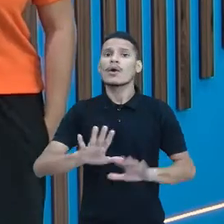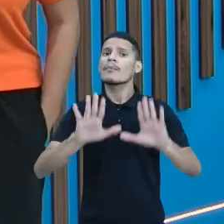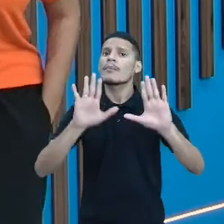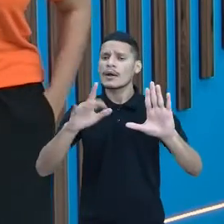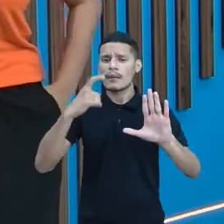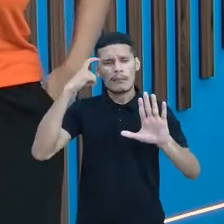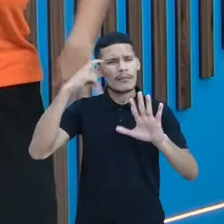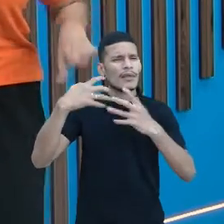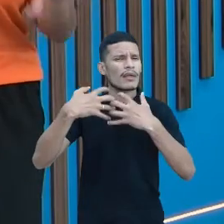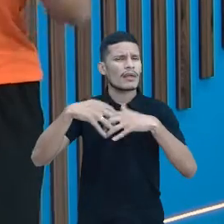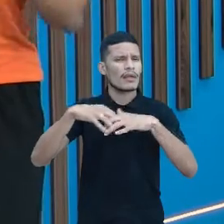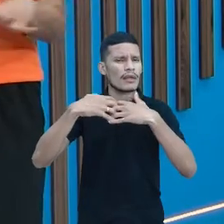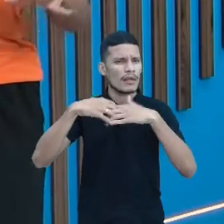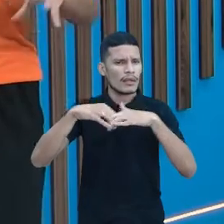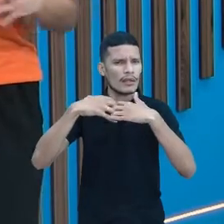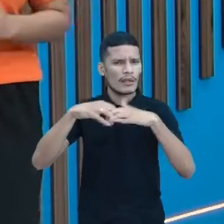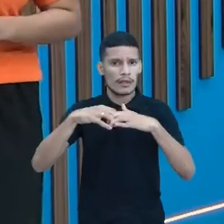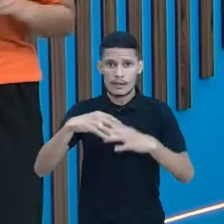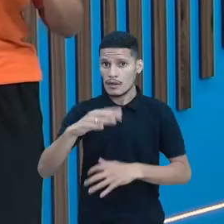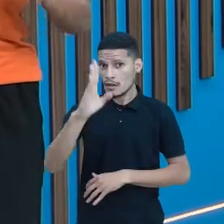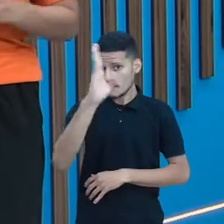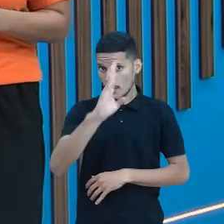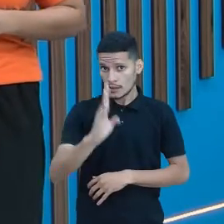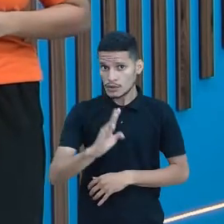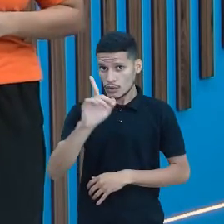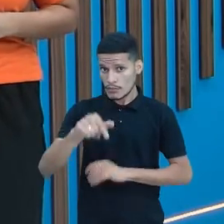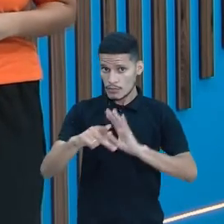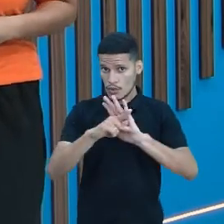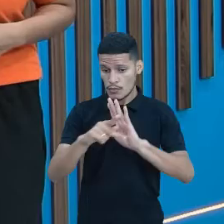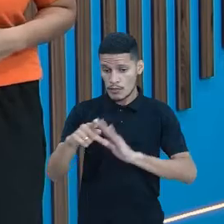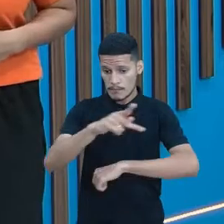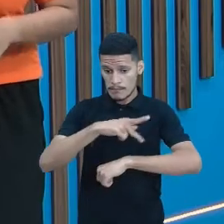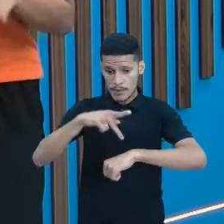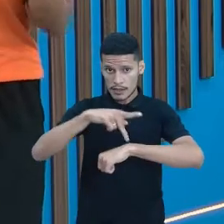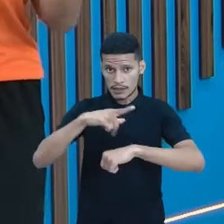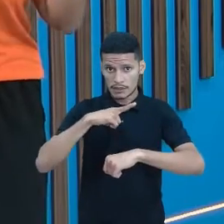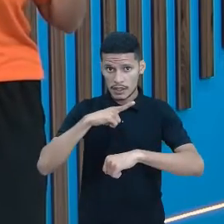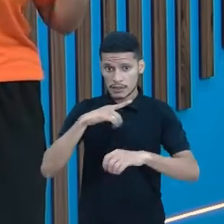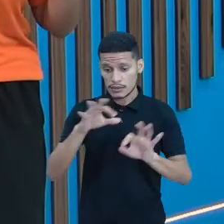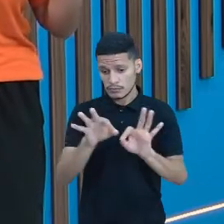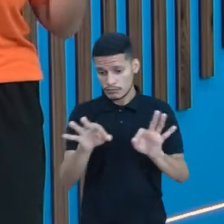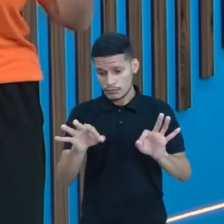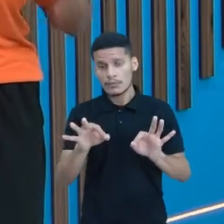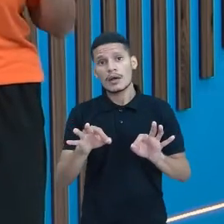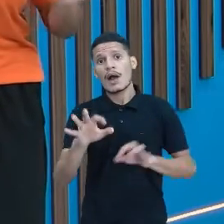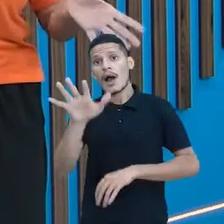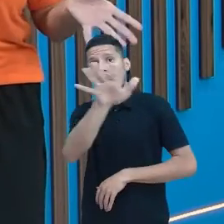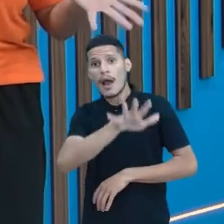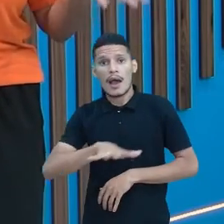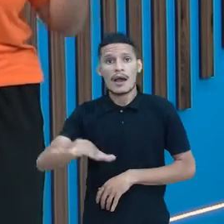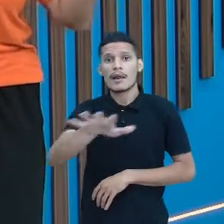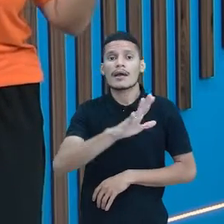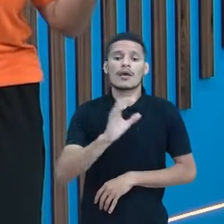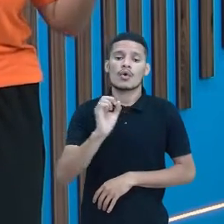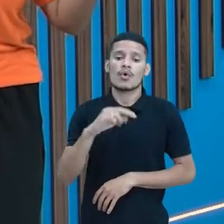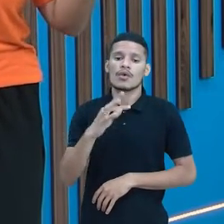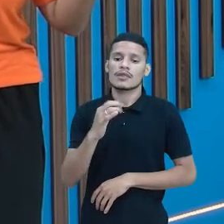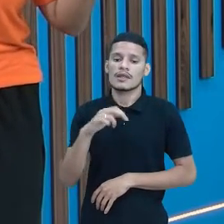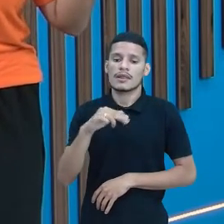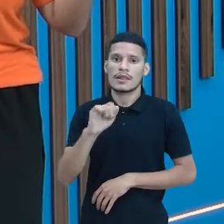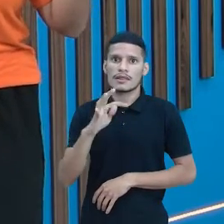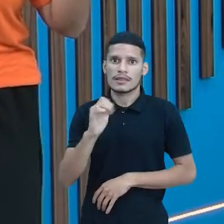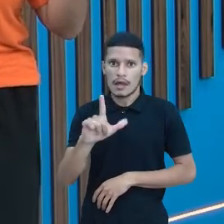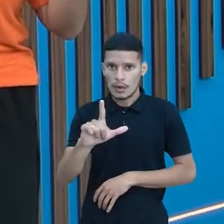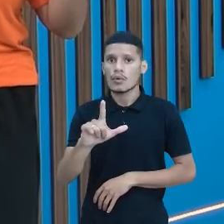um pouquinho, vê. O Brasil é um país com dimensões continentais. Isso quer dizer que caberia,